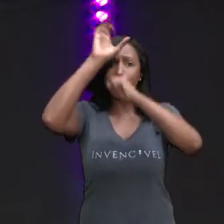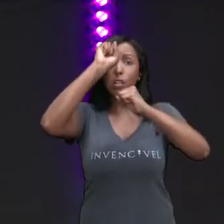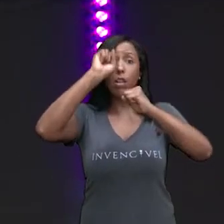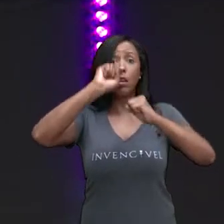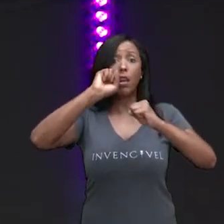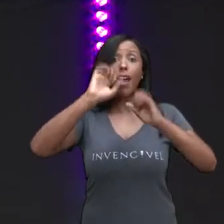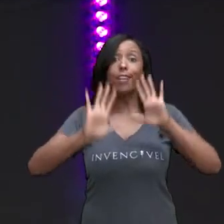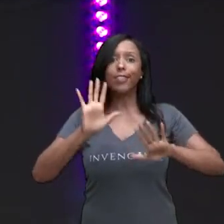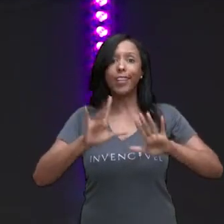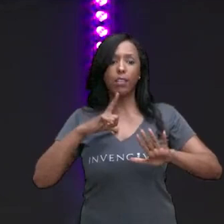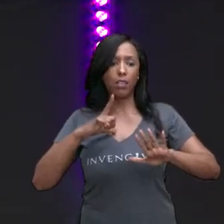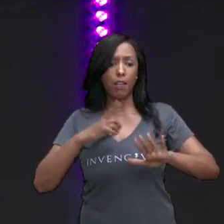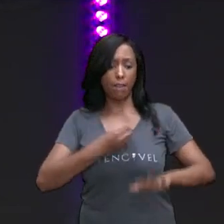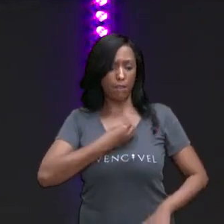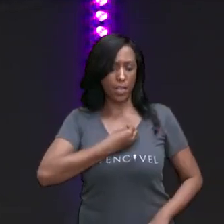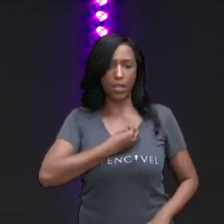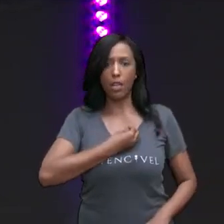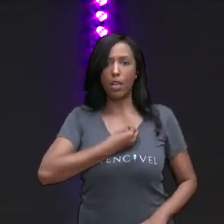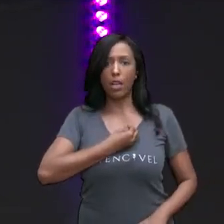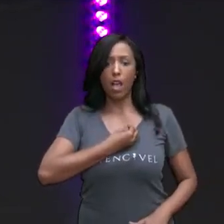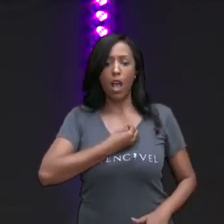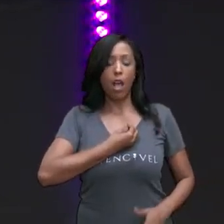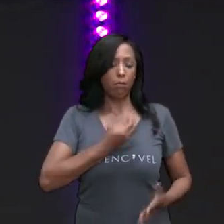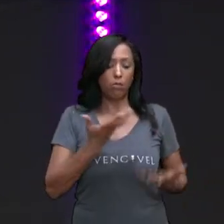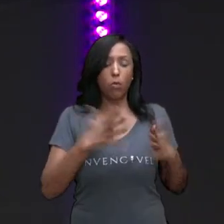e deixam de lado o manual do fabricante.